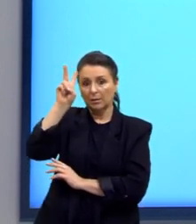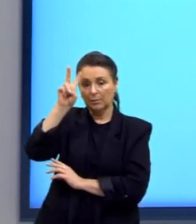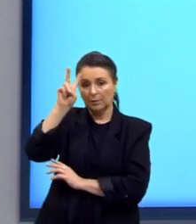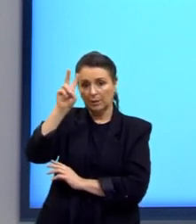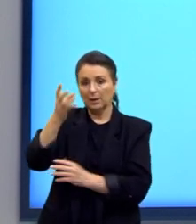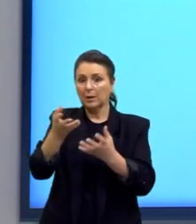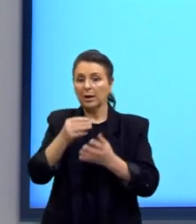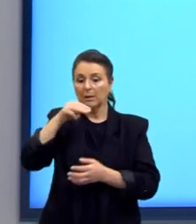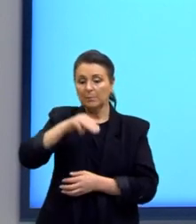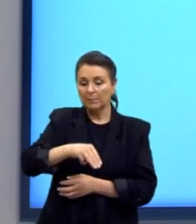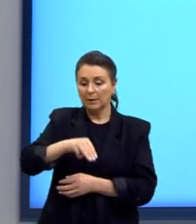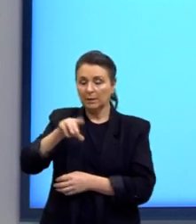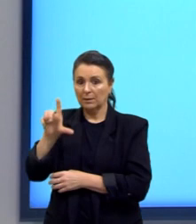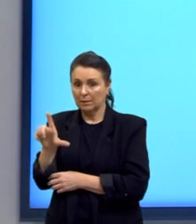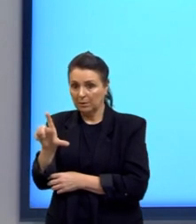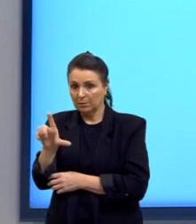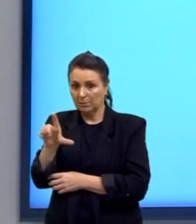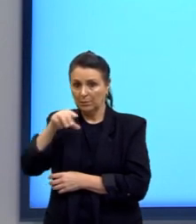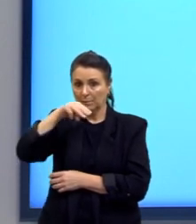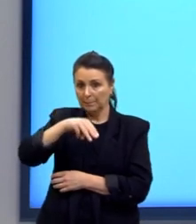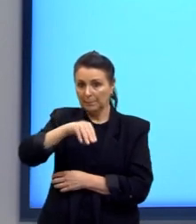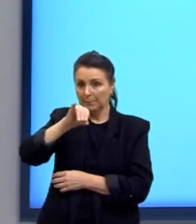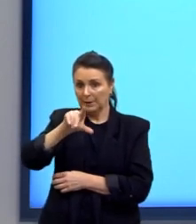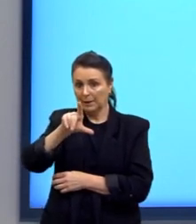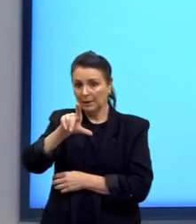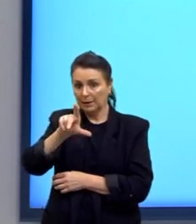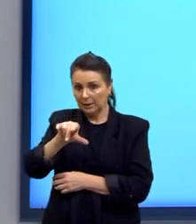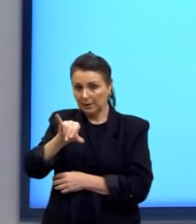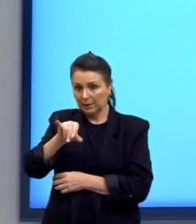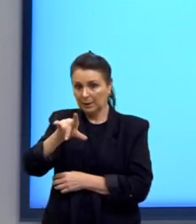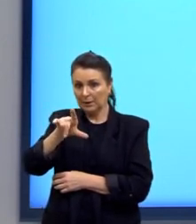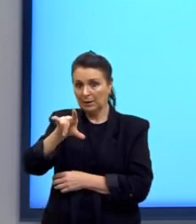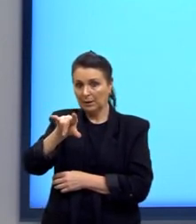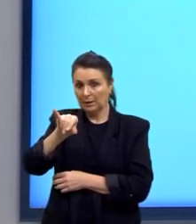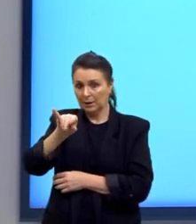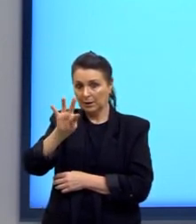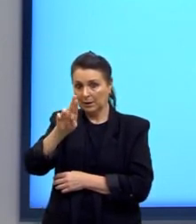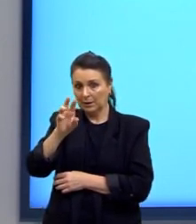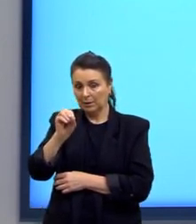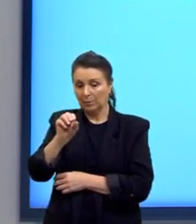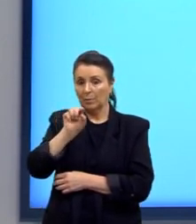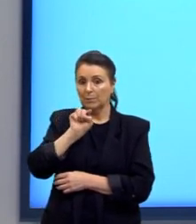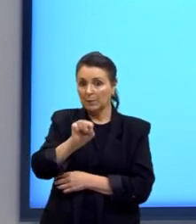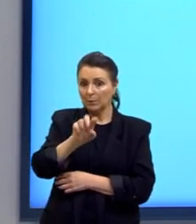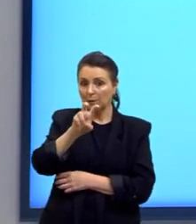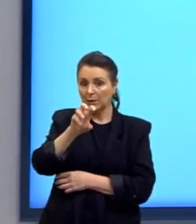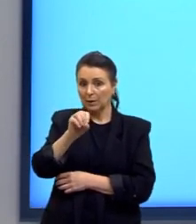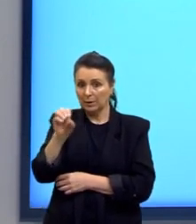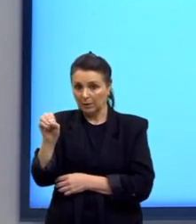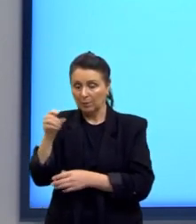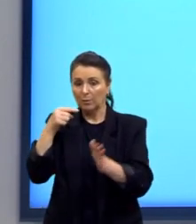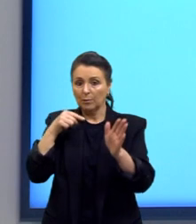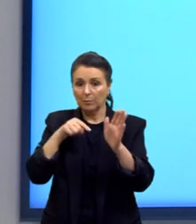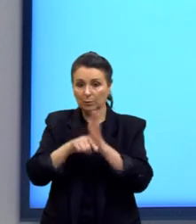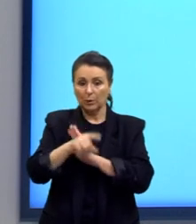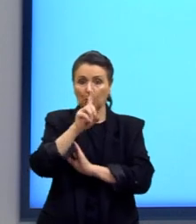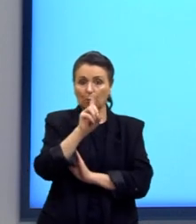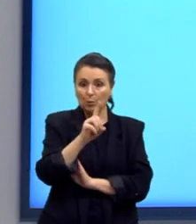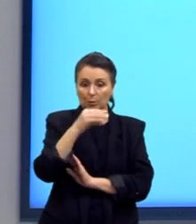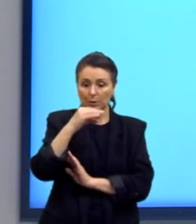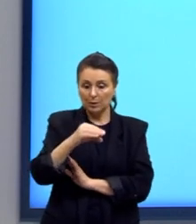gente quer em mililitros né então 1500ml porque a questão nos trouxe que um